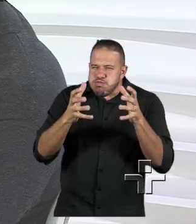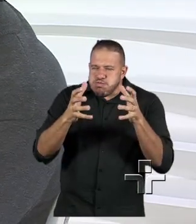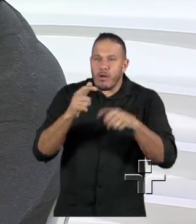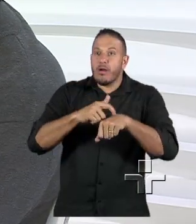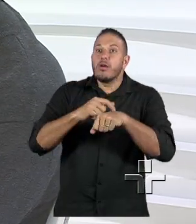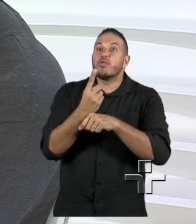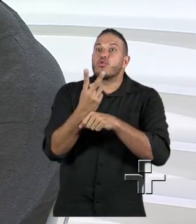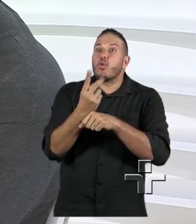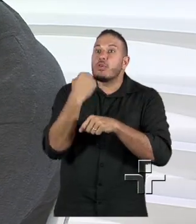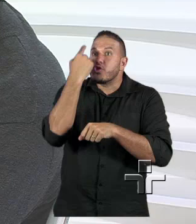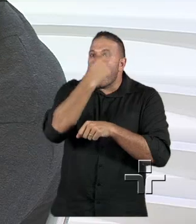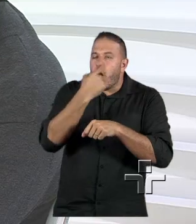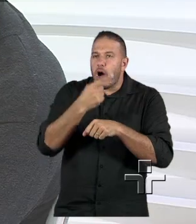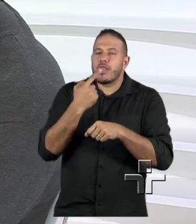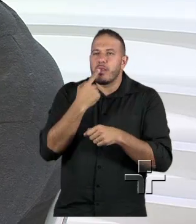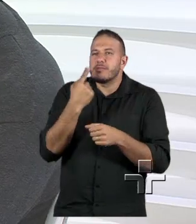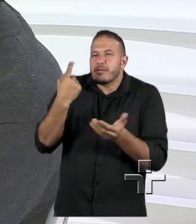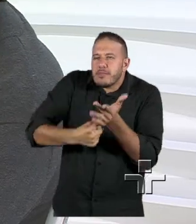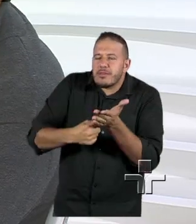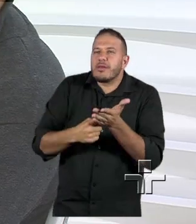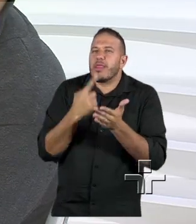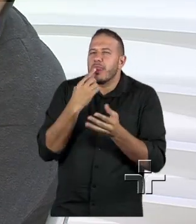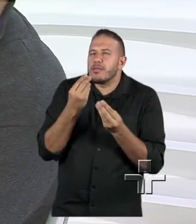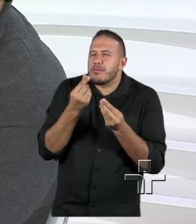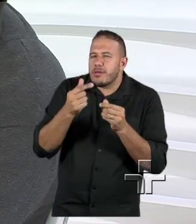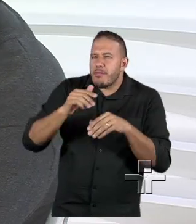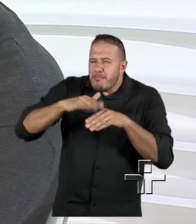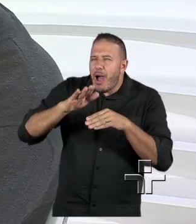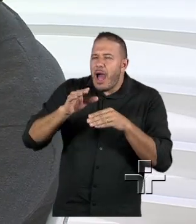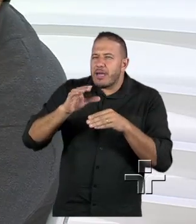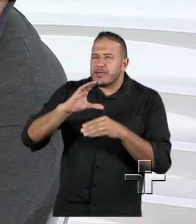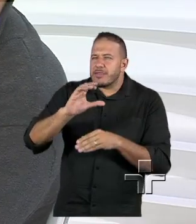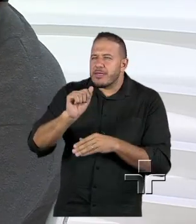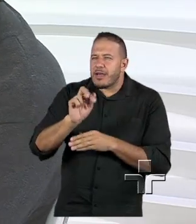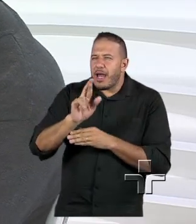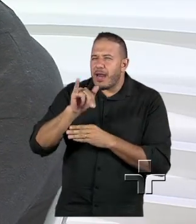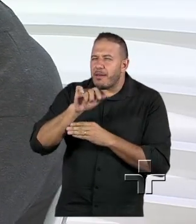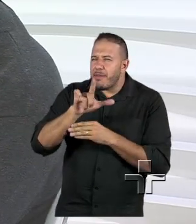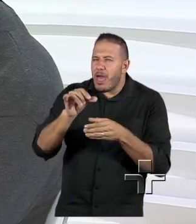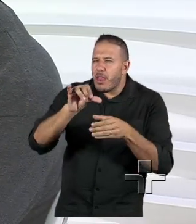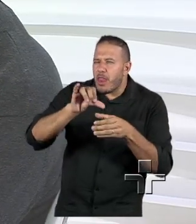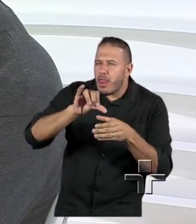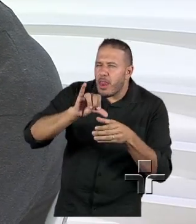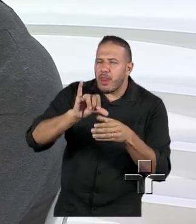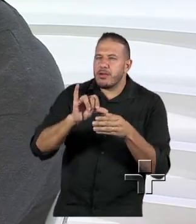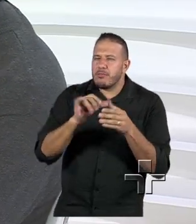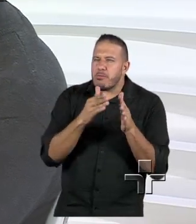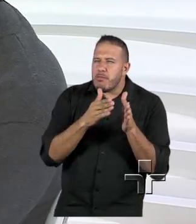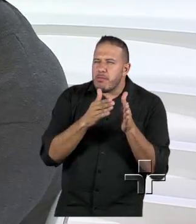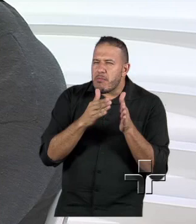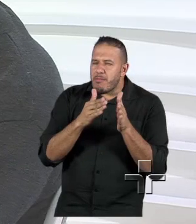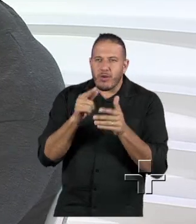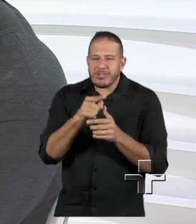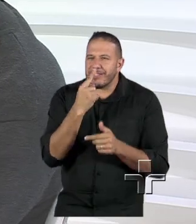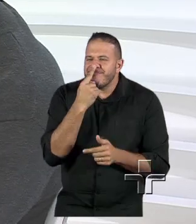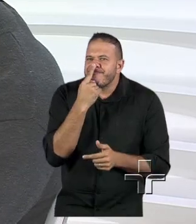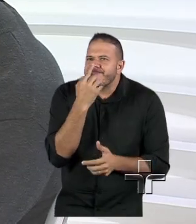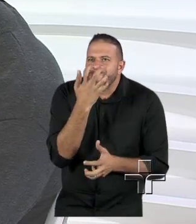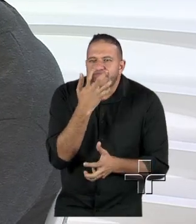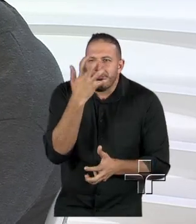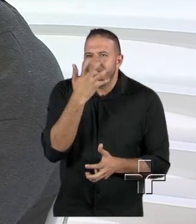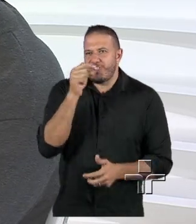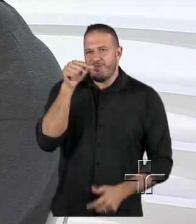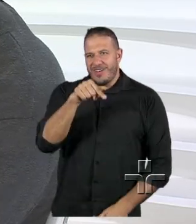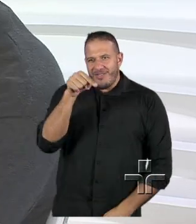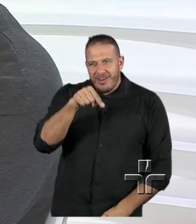você estabelece aquele sabor de leite um pouquinho mais caramelizado, etc. Então, quer dizer, quando você tem paixão por algo, né? E